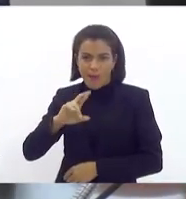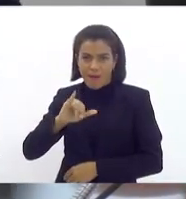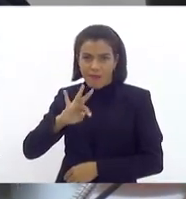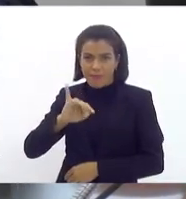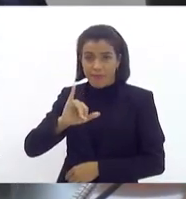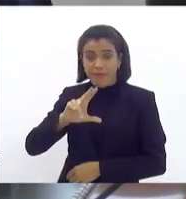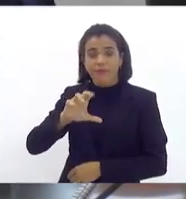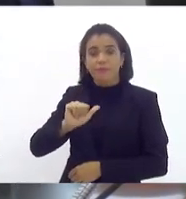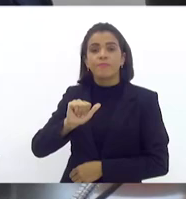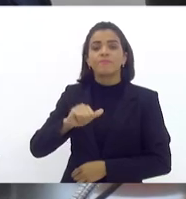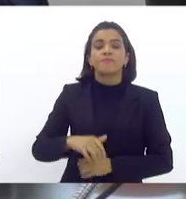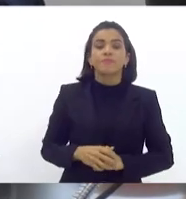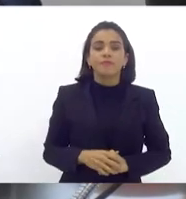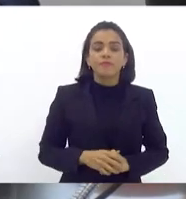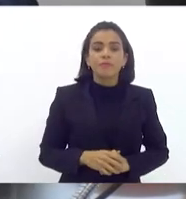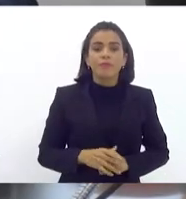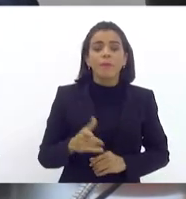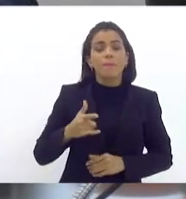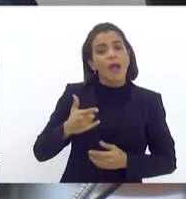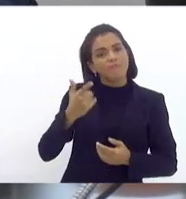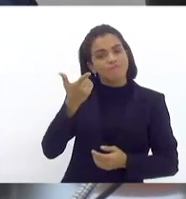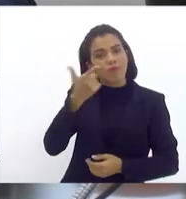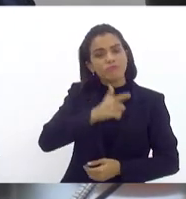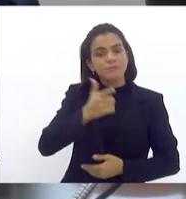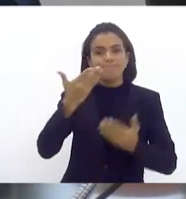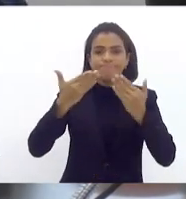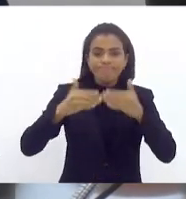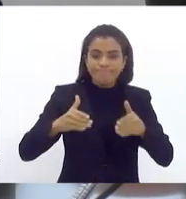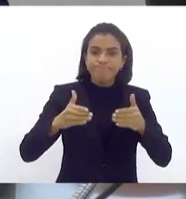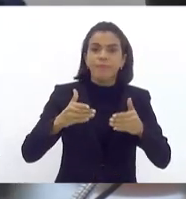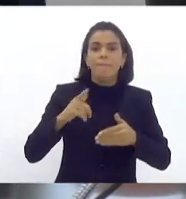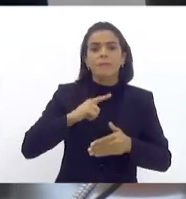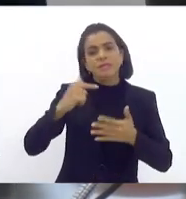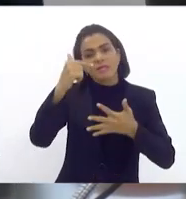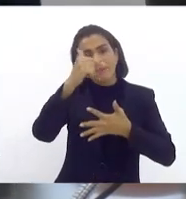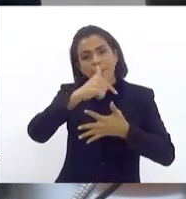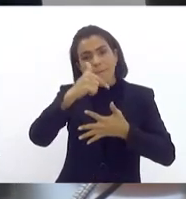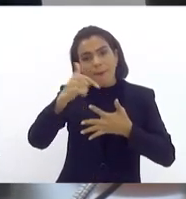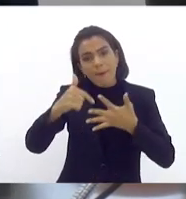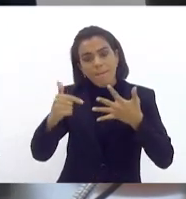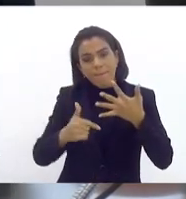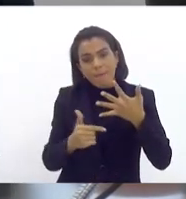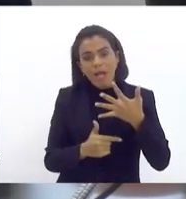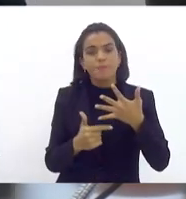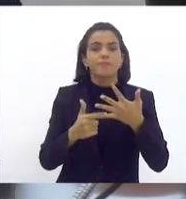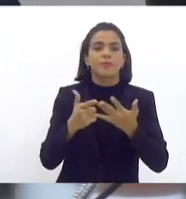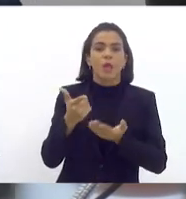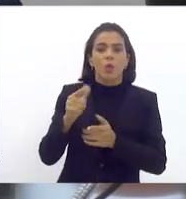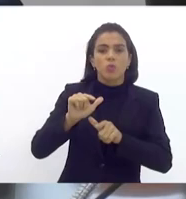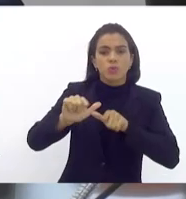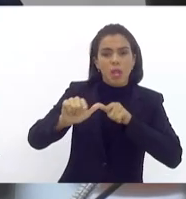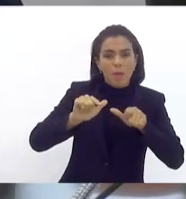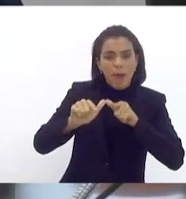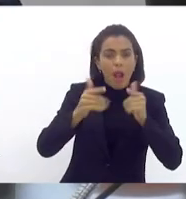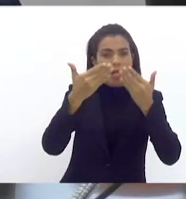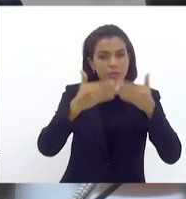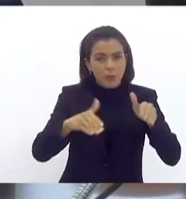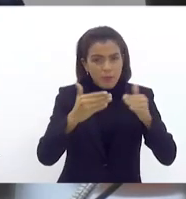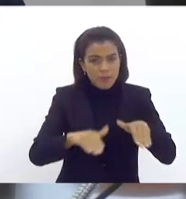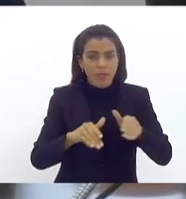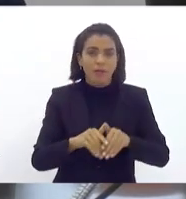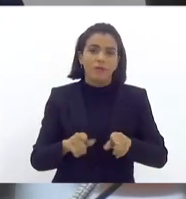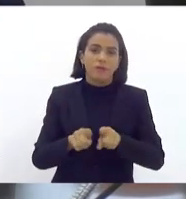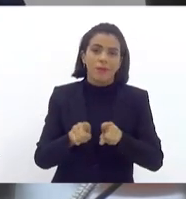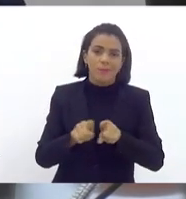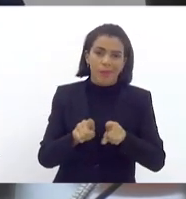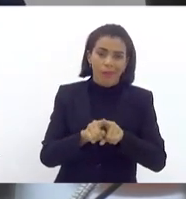Para haver a compensação, é necessário exigir alguns requisitos. Fungibilidade entre as prestações a serem compensadas, liquidez